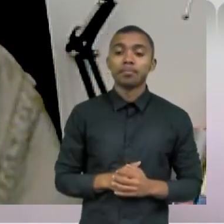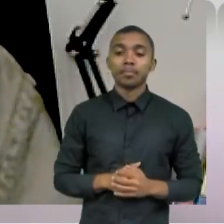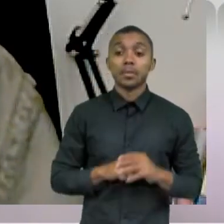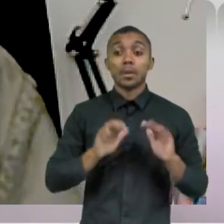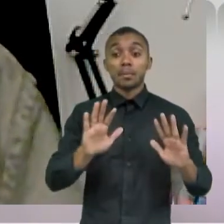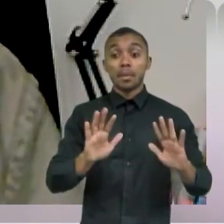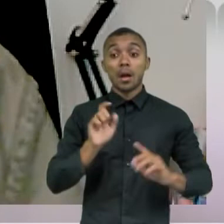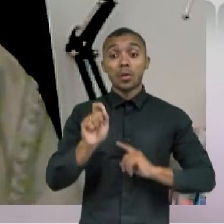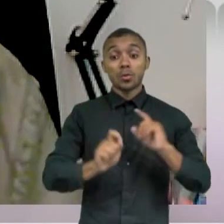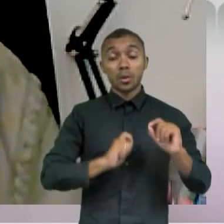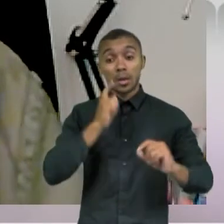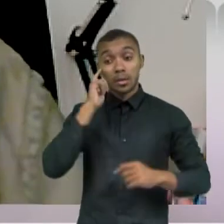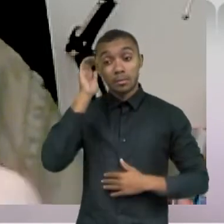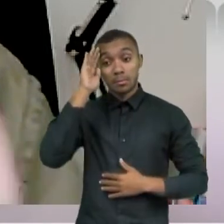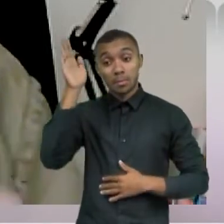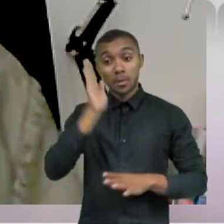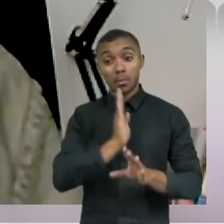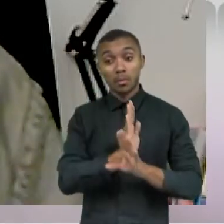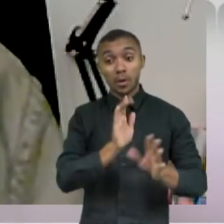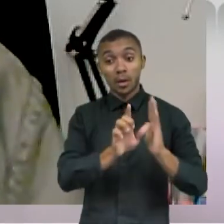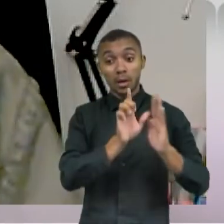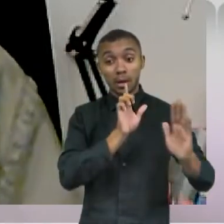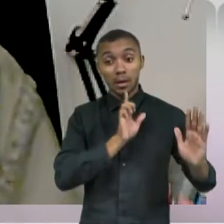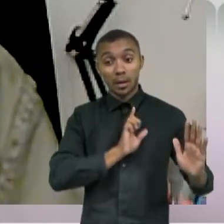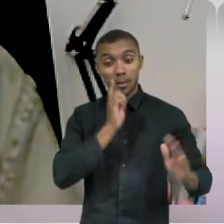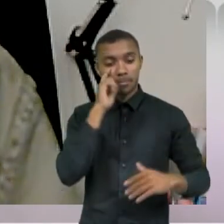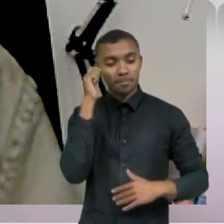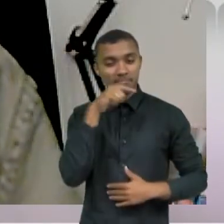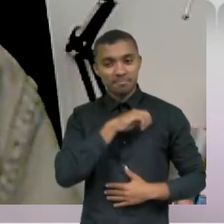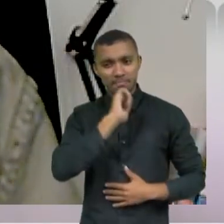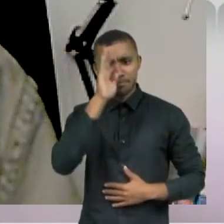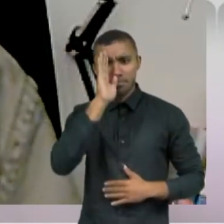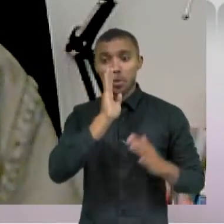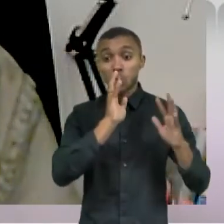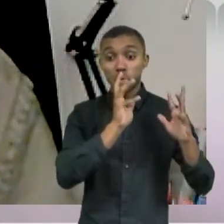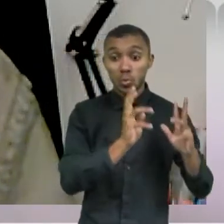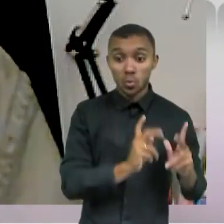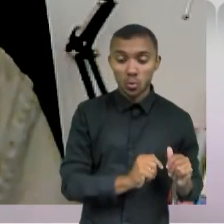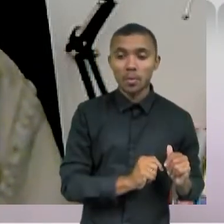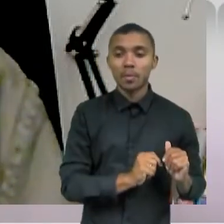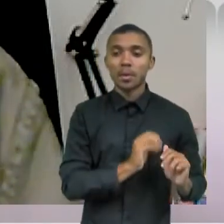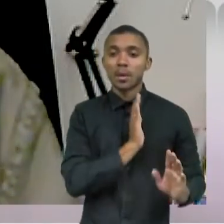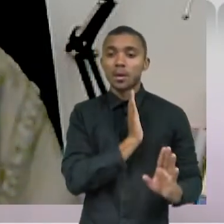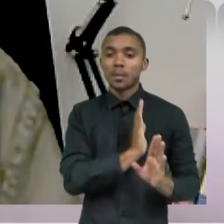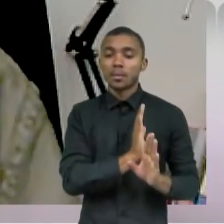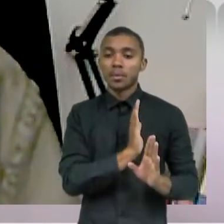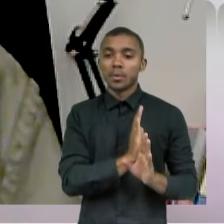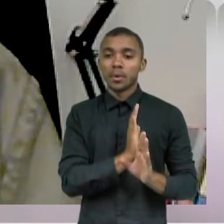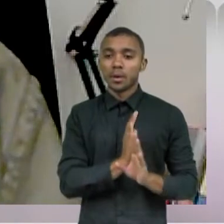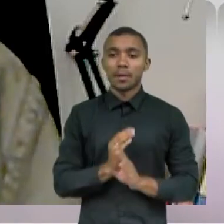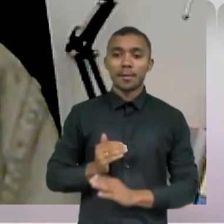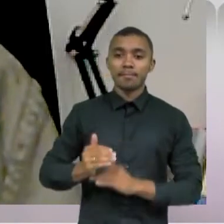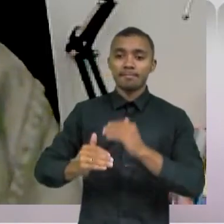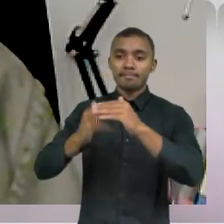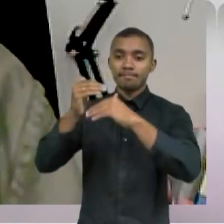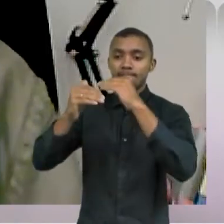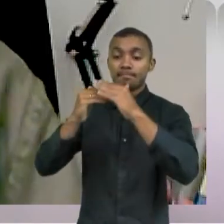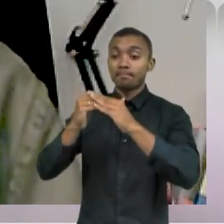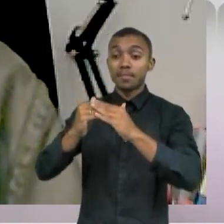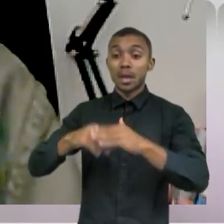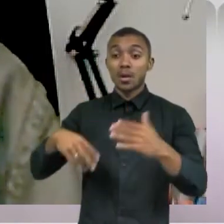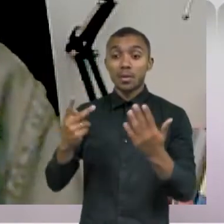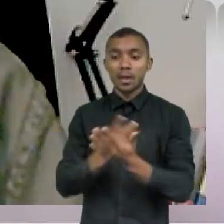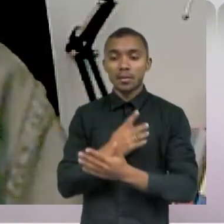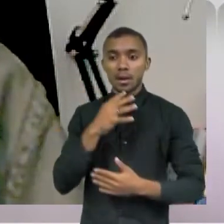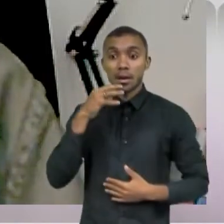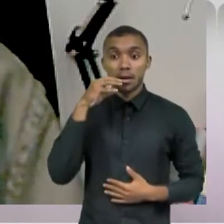é absolutamente essa, principalmente porque a causa principal de tudo isso, que é esse avanço neopentecostal, está cada vez